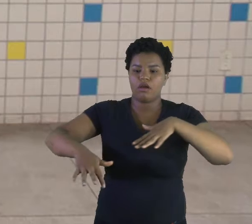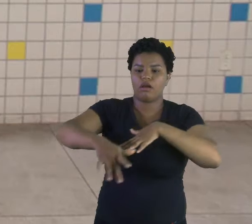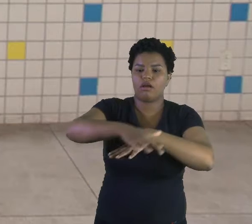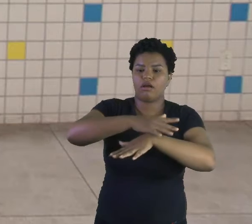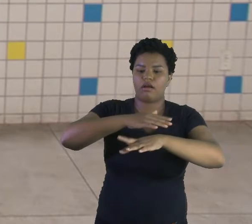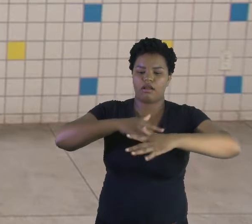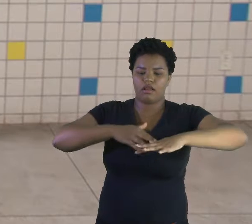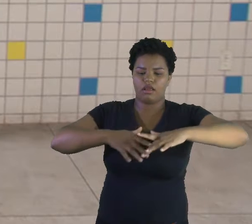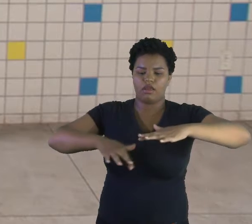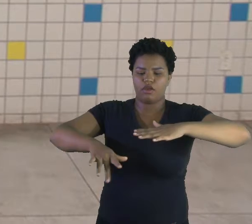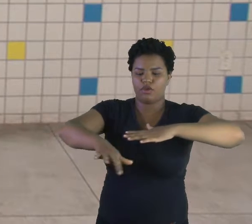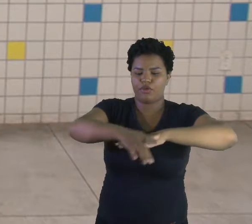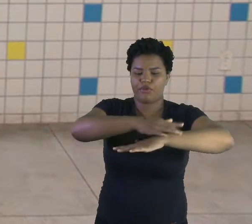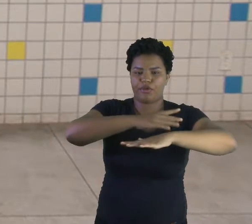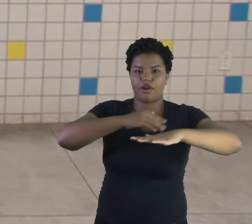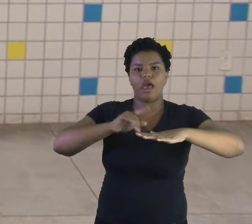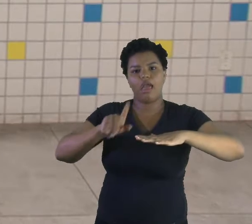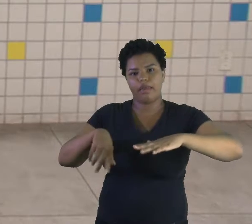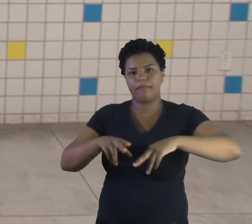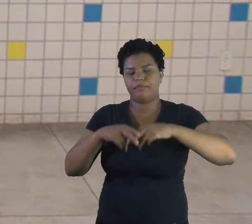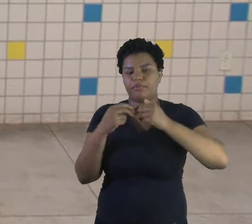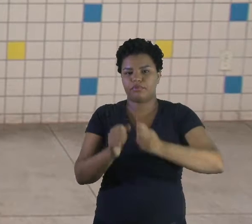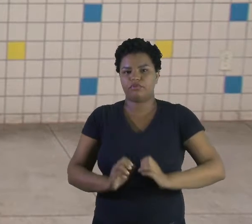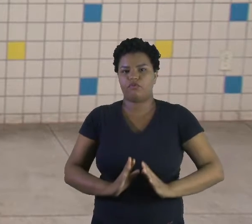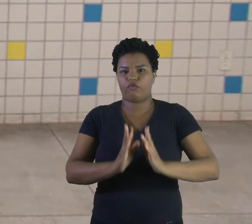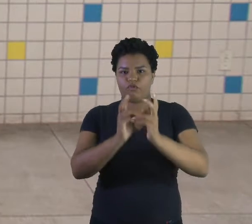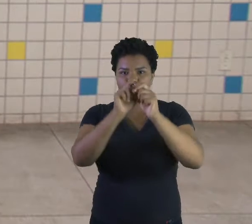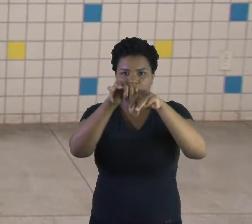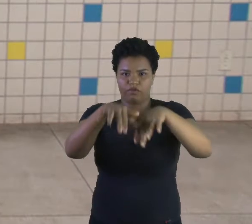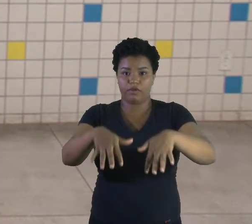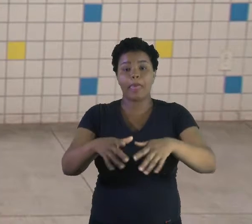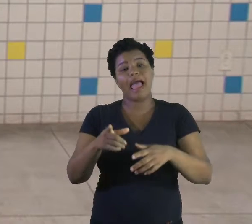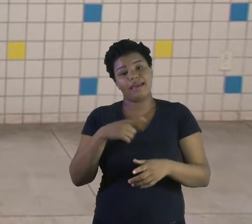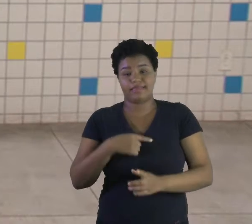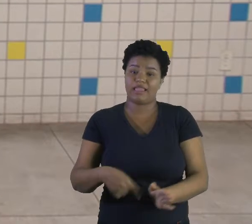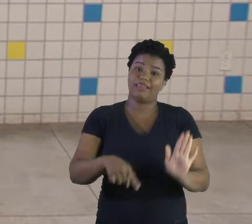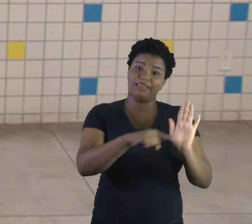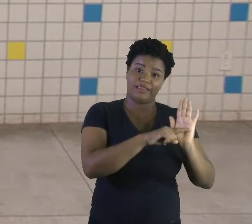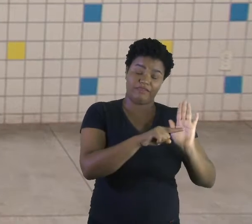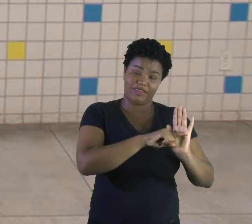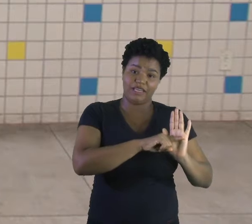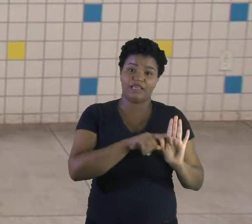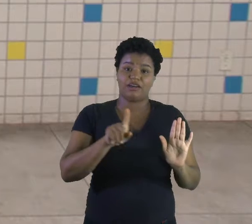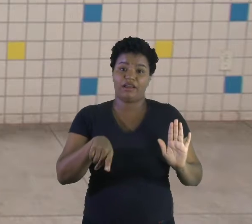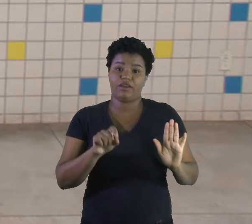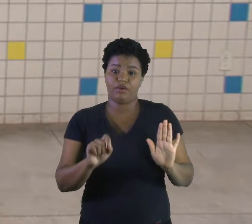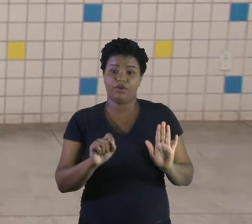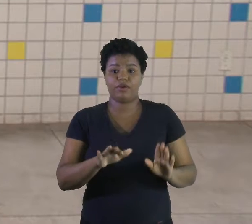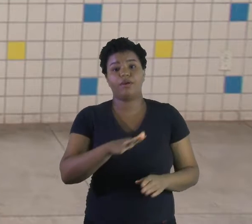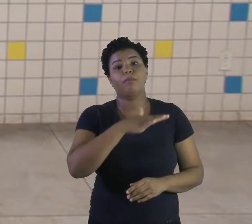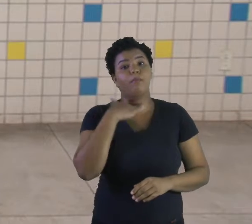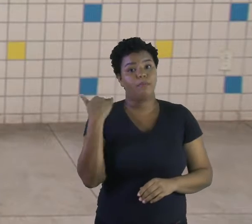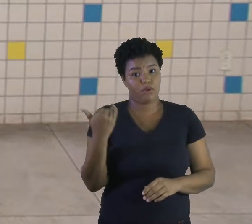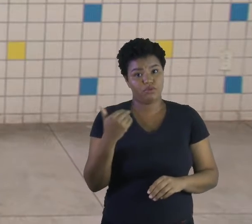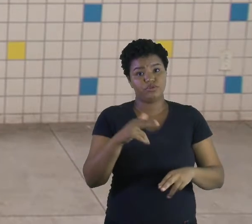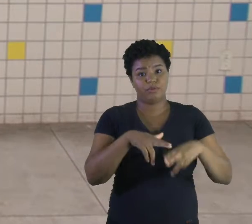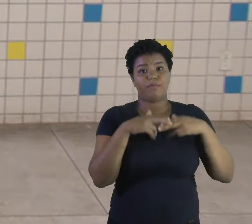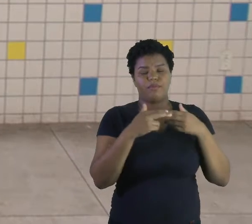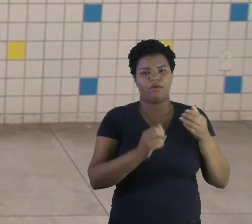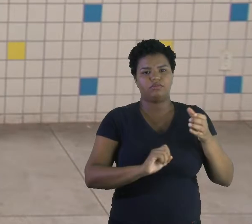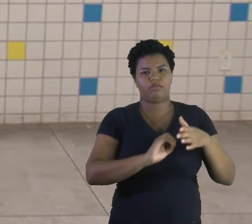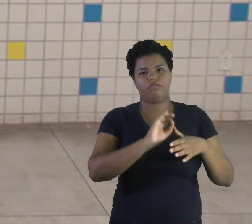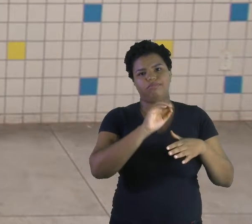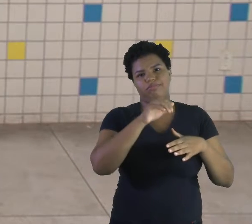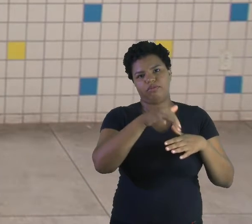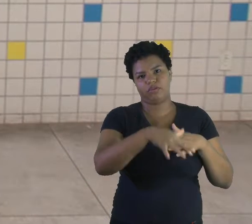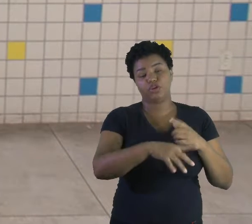origem vulcânica. Por outro lado, nós temos as desvantagens, né, que são mortes geradas, né, dependendo